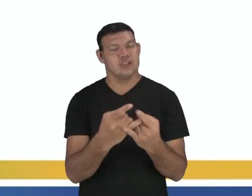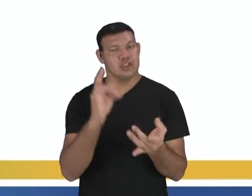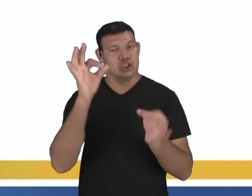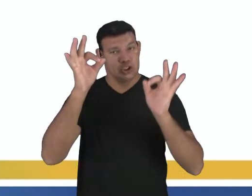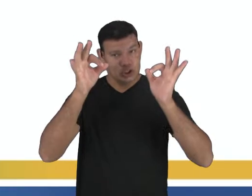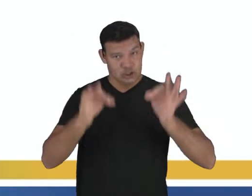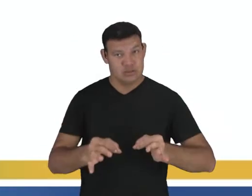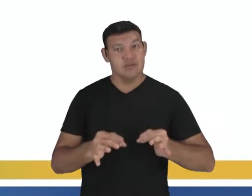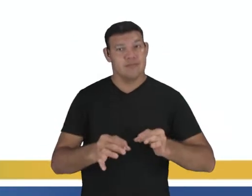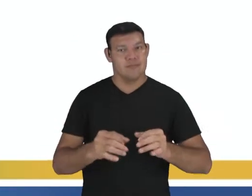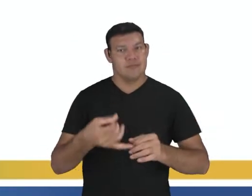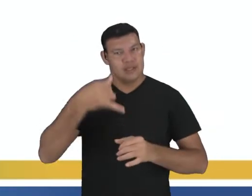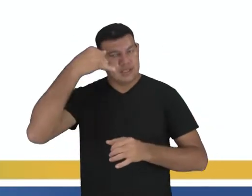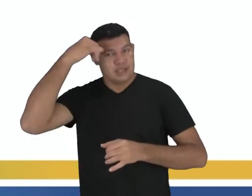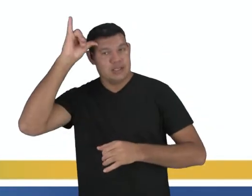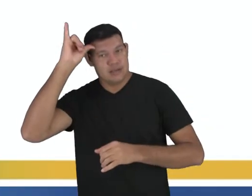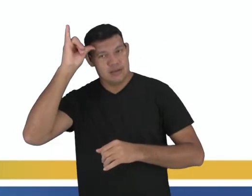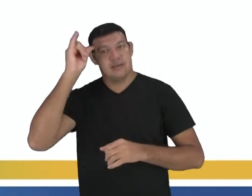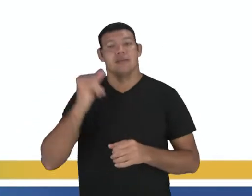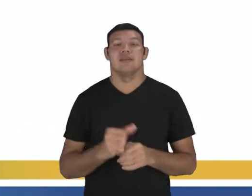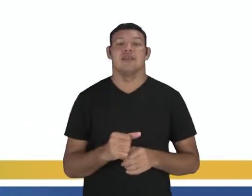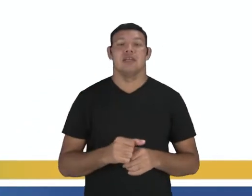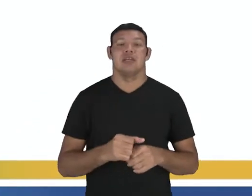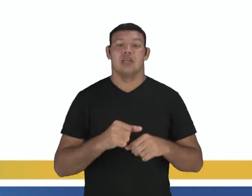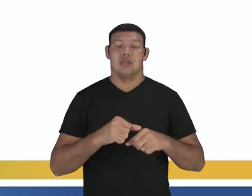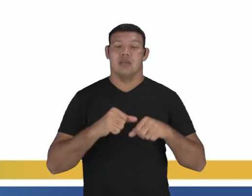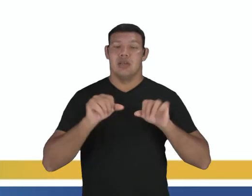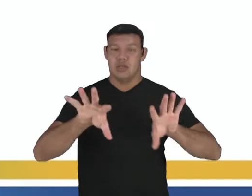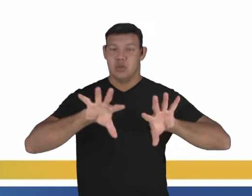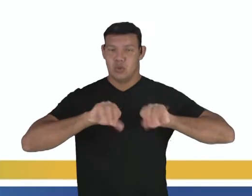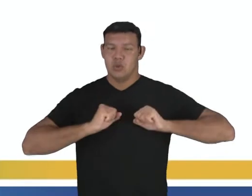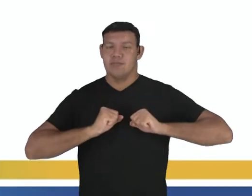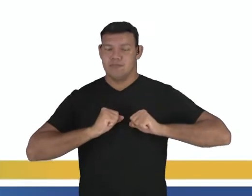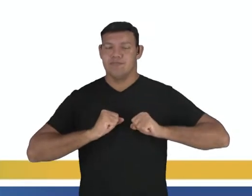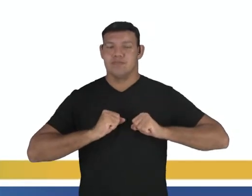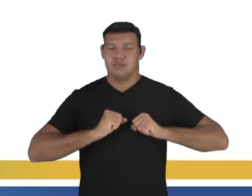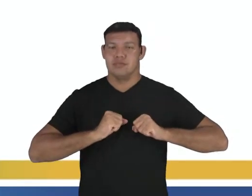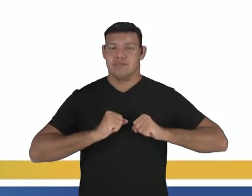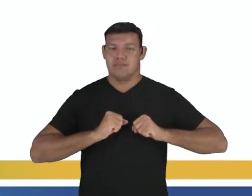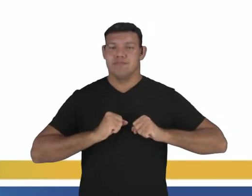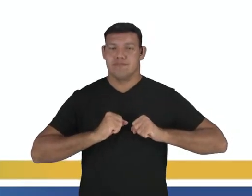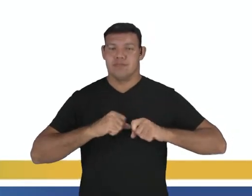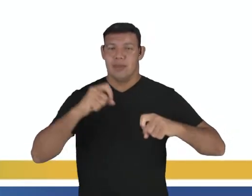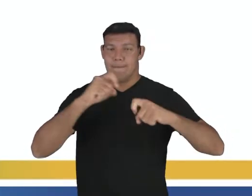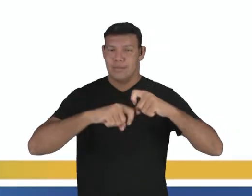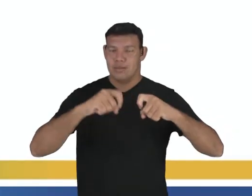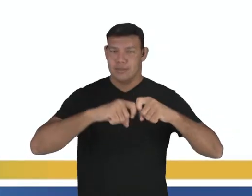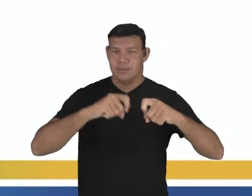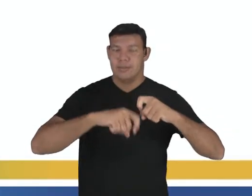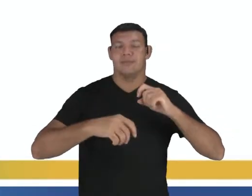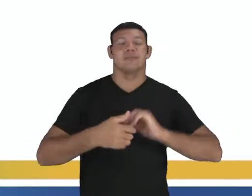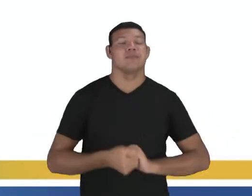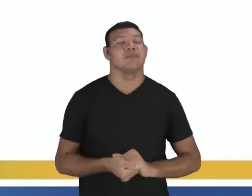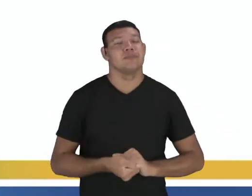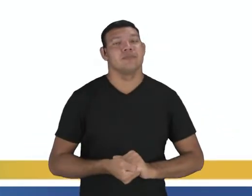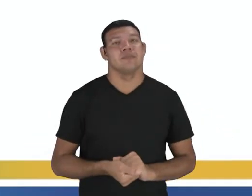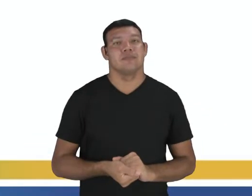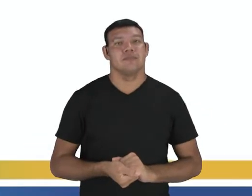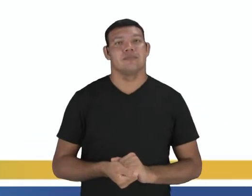para prevenir a transmissão de ISTs durante a relação sexual. Então, a maneira mais eficaz, existem vários métodos que